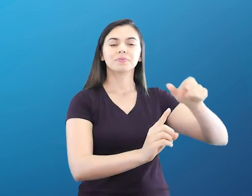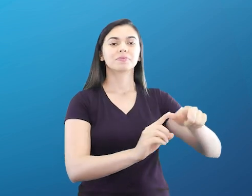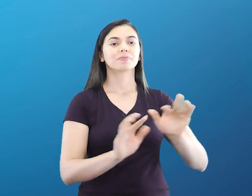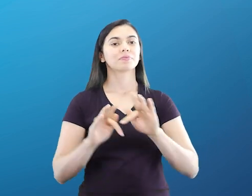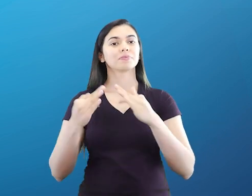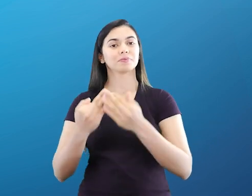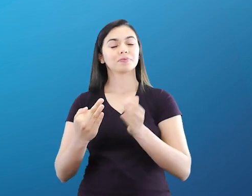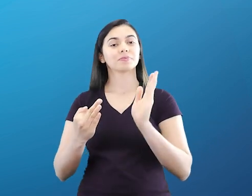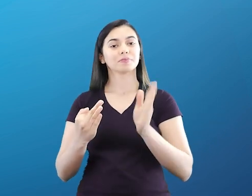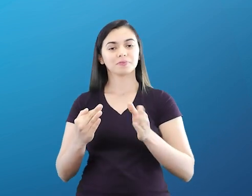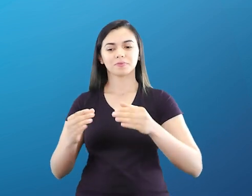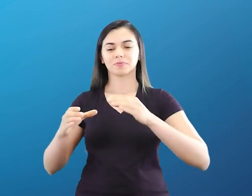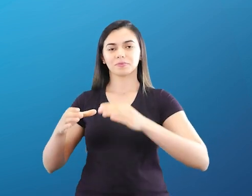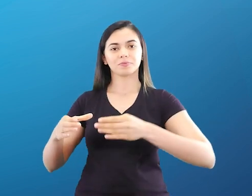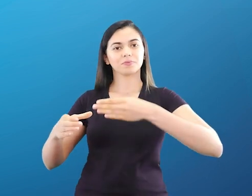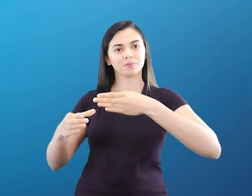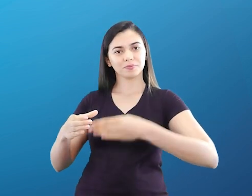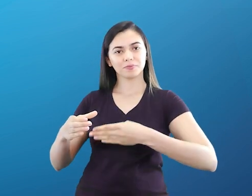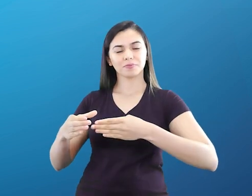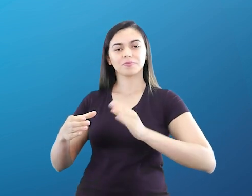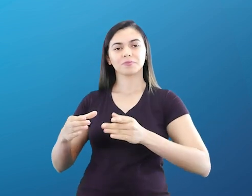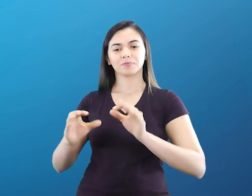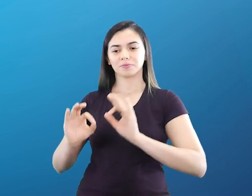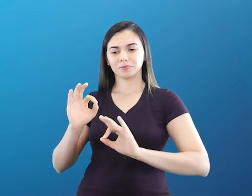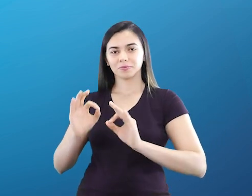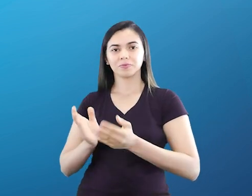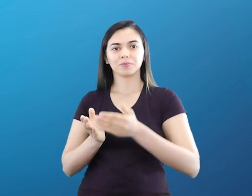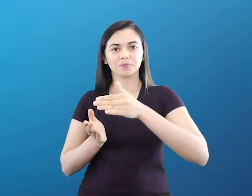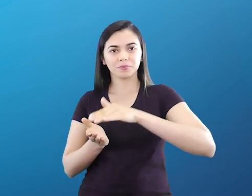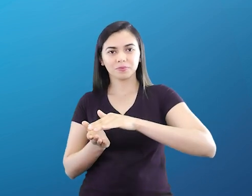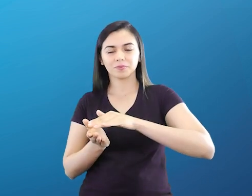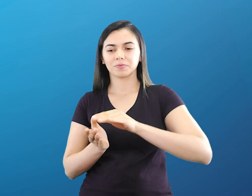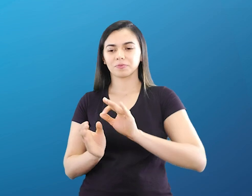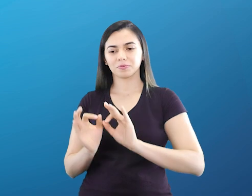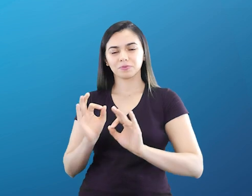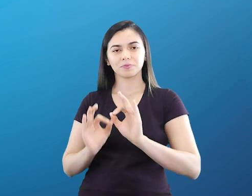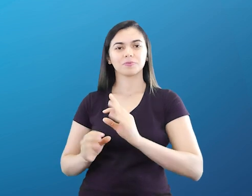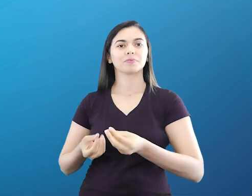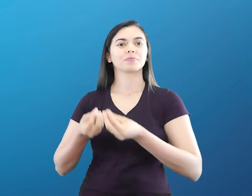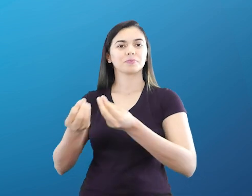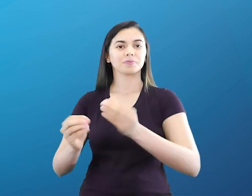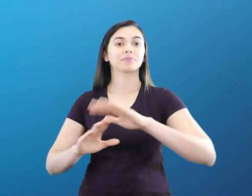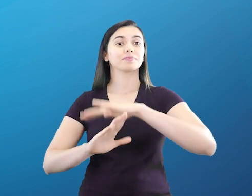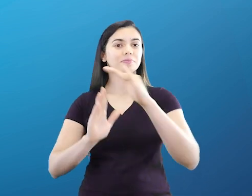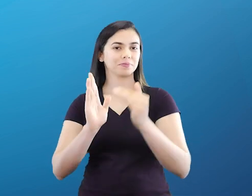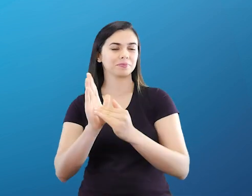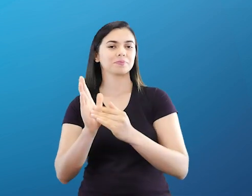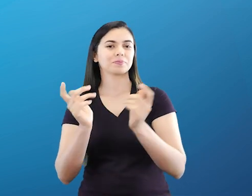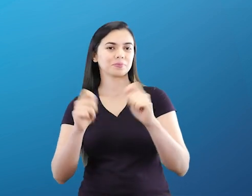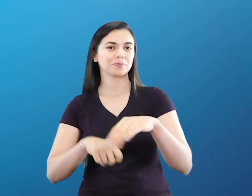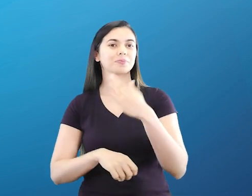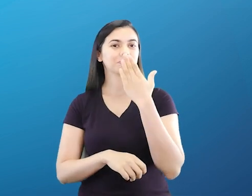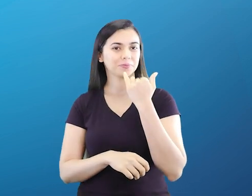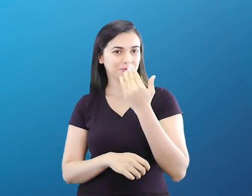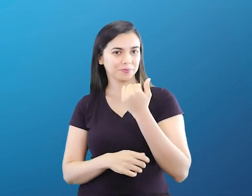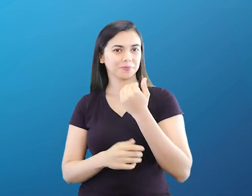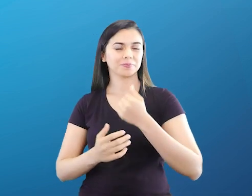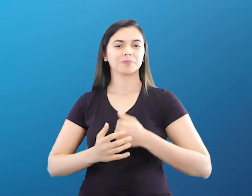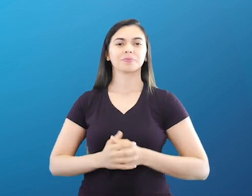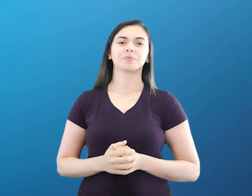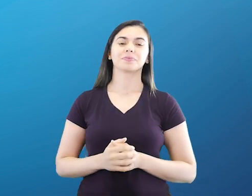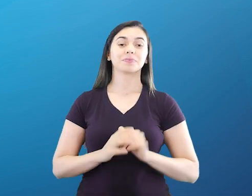as famílias, já cortadinho, embalado, né, para que todos tenham acesso a